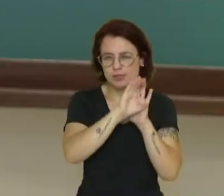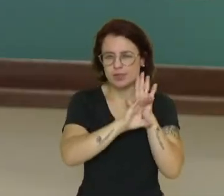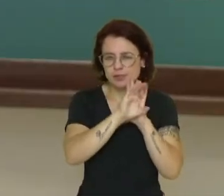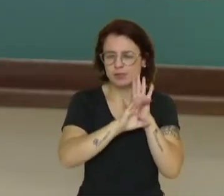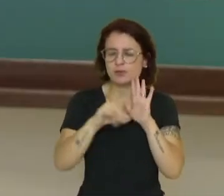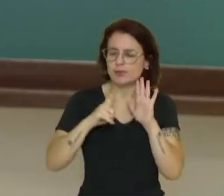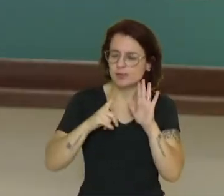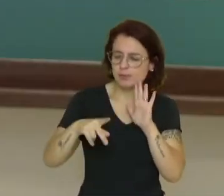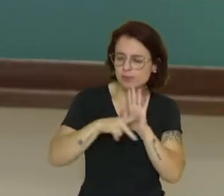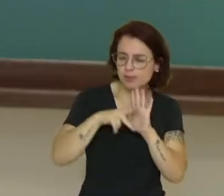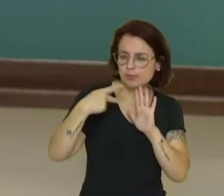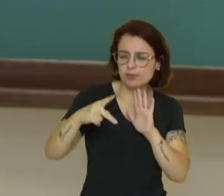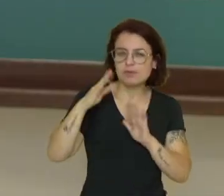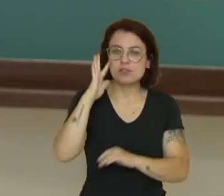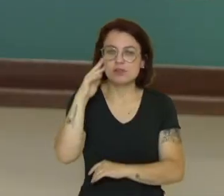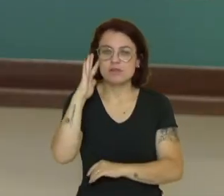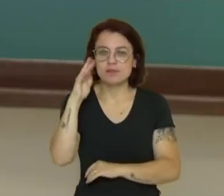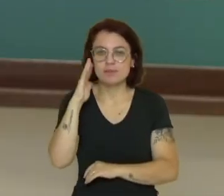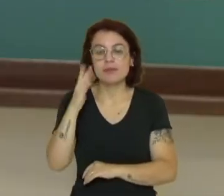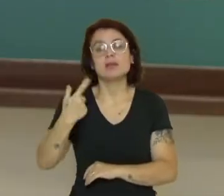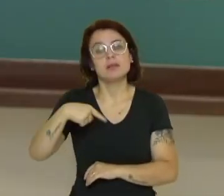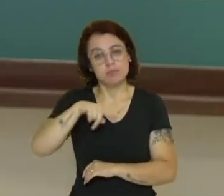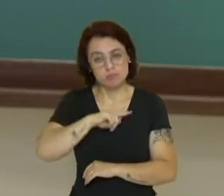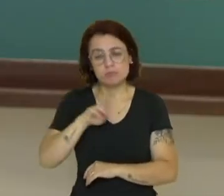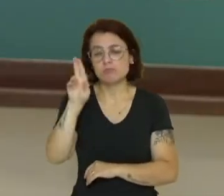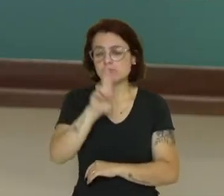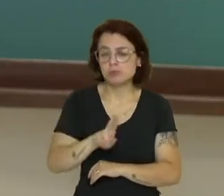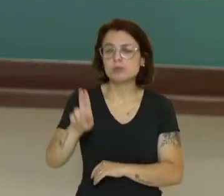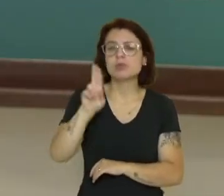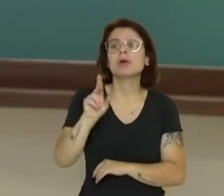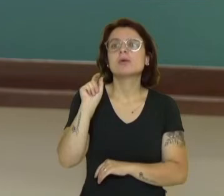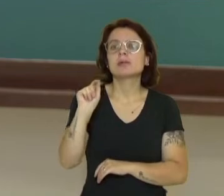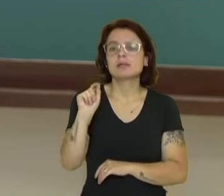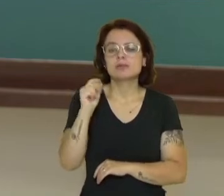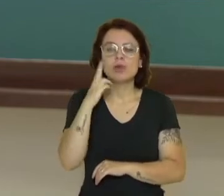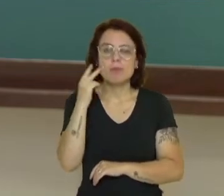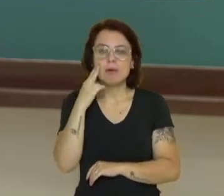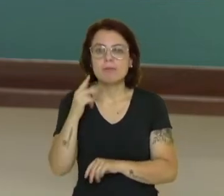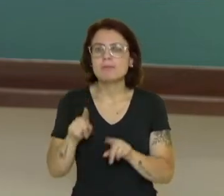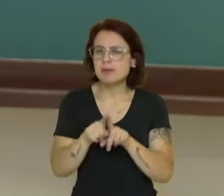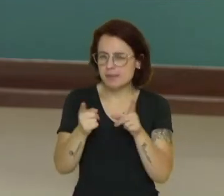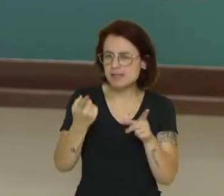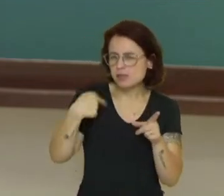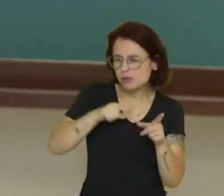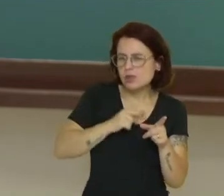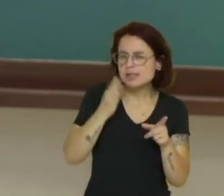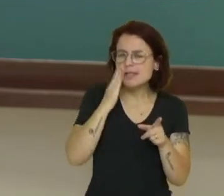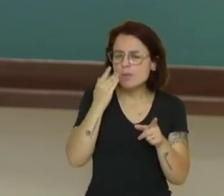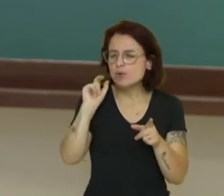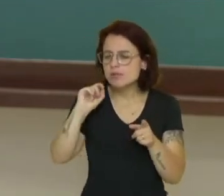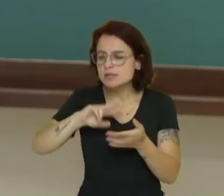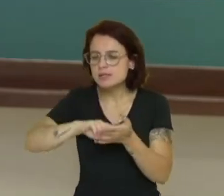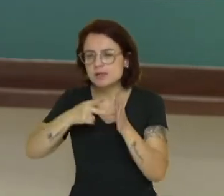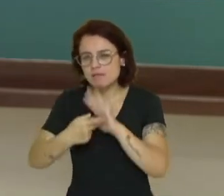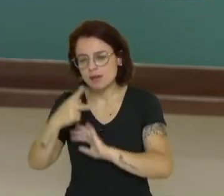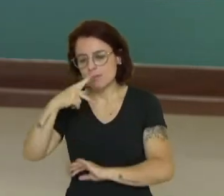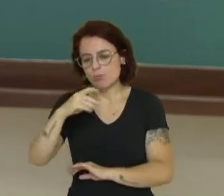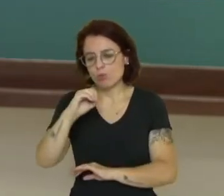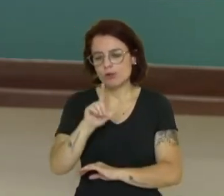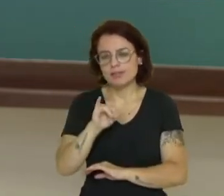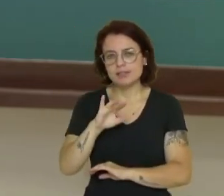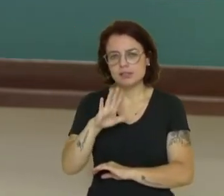próprio da filosofia e que a gente usa normalmente, mas a questão é, a gente sabe o que significa